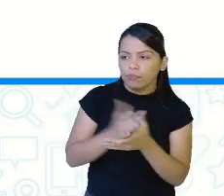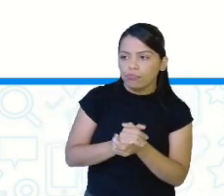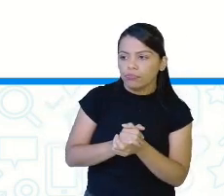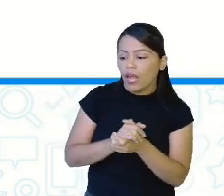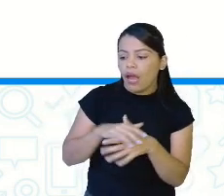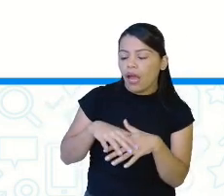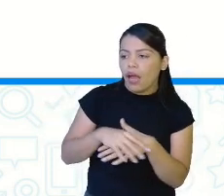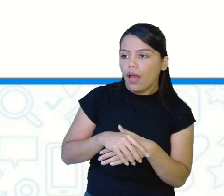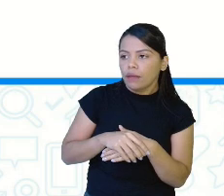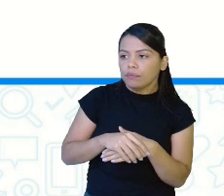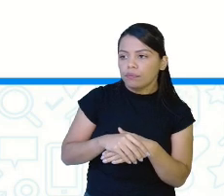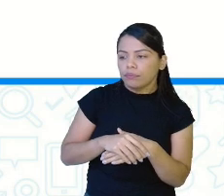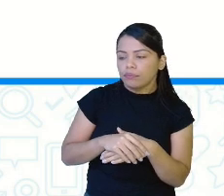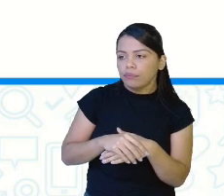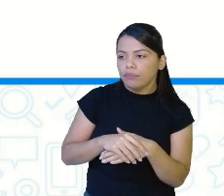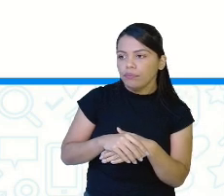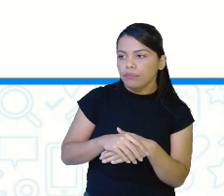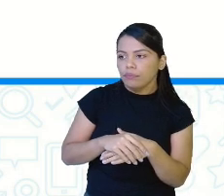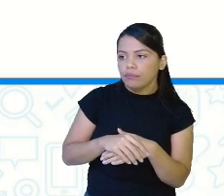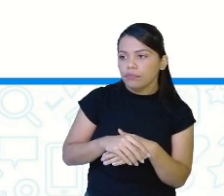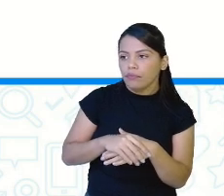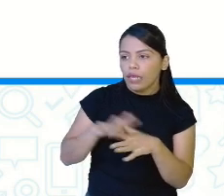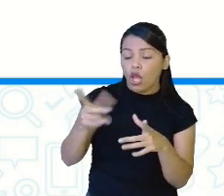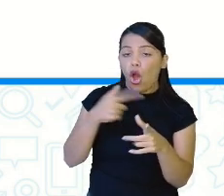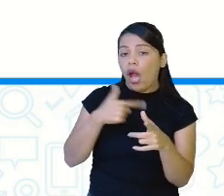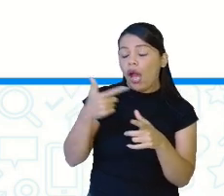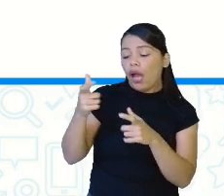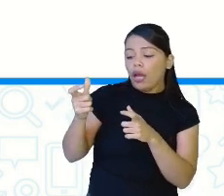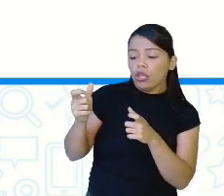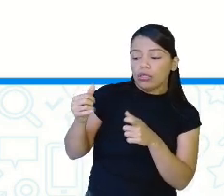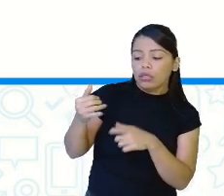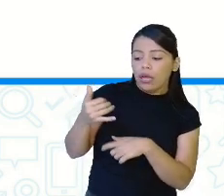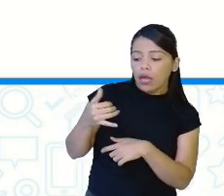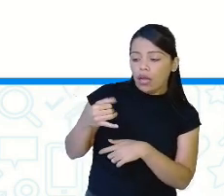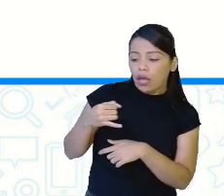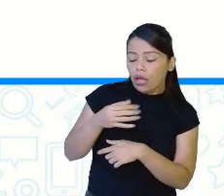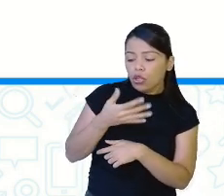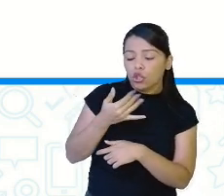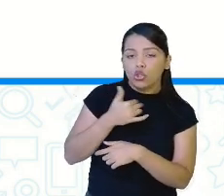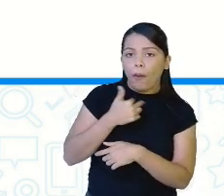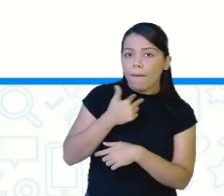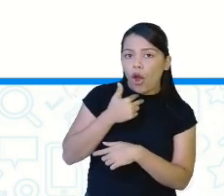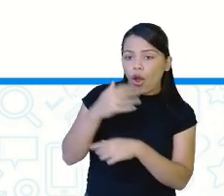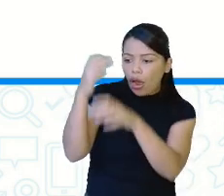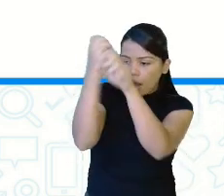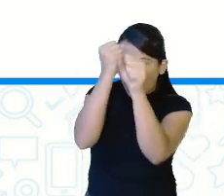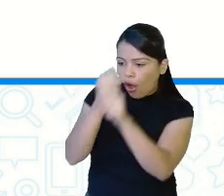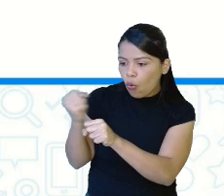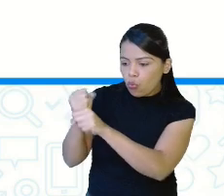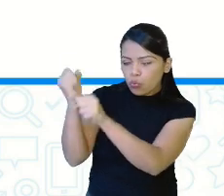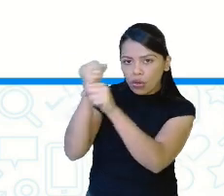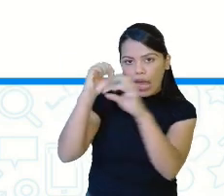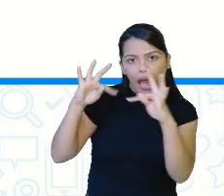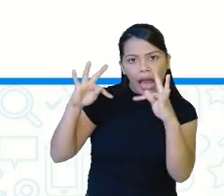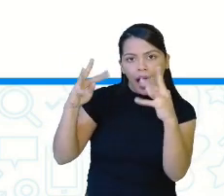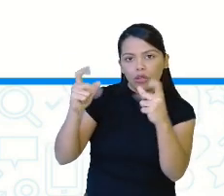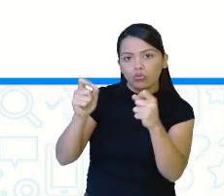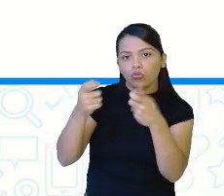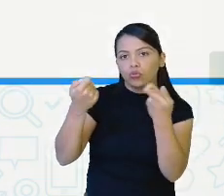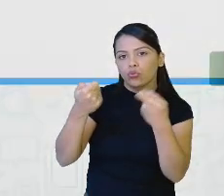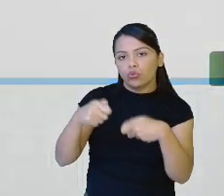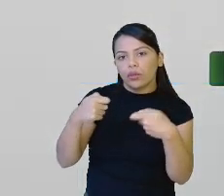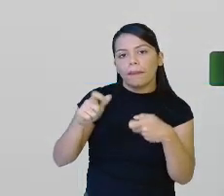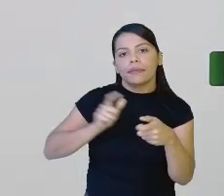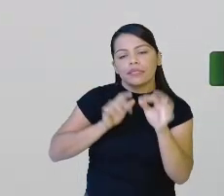do quadrado. Eu não vou calcular cada quadrado, não. Eu vou calcular cada lado. Se eu estou dizendo